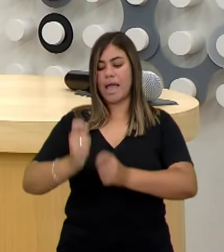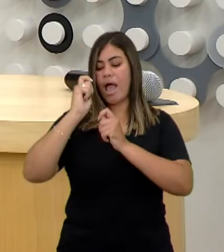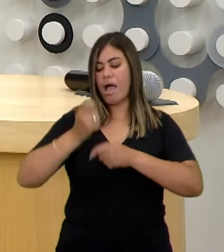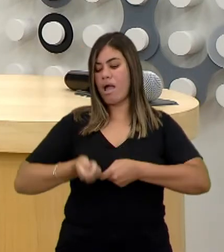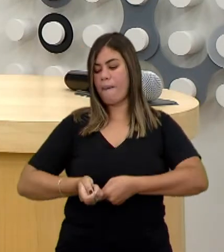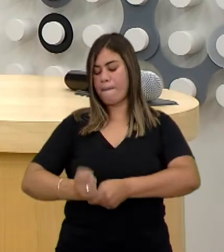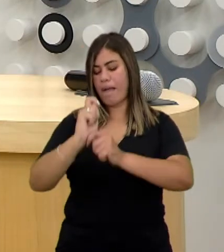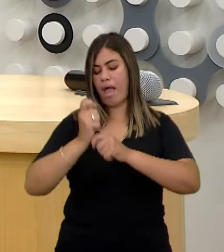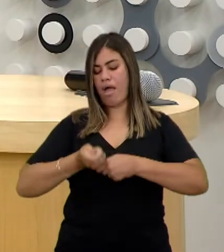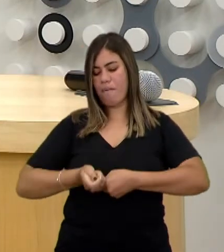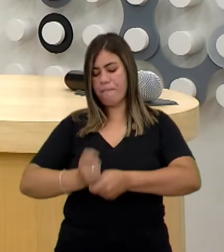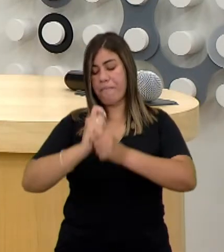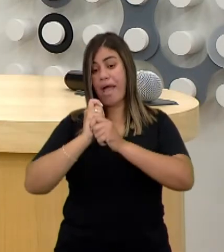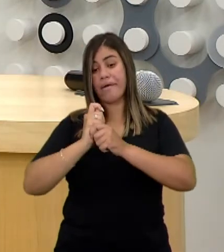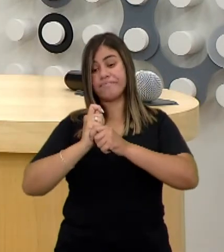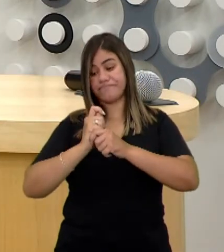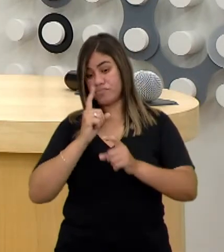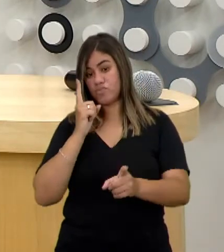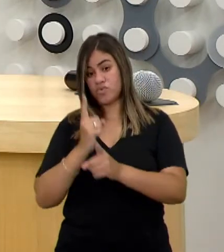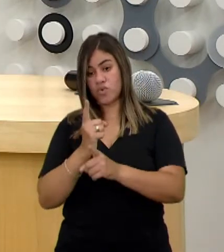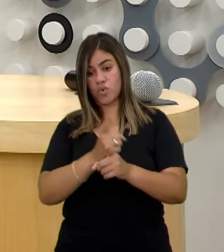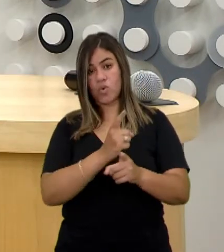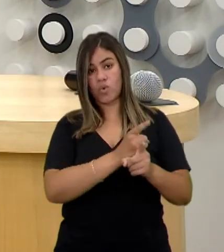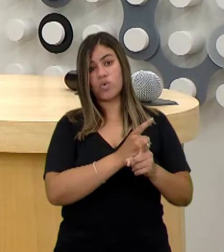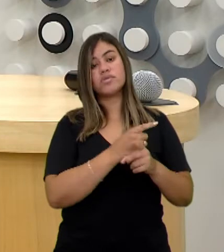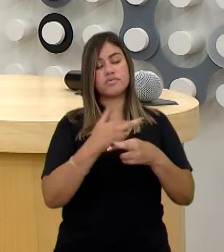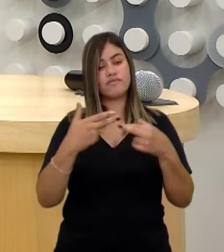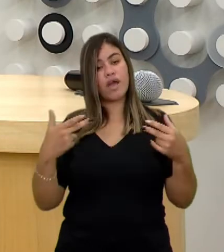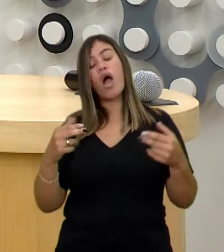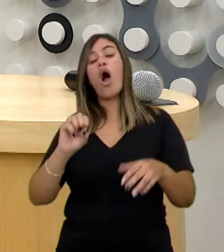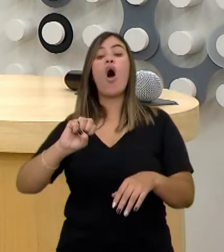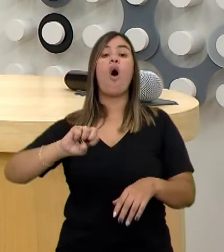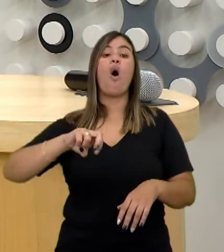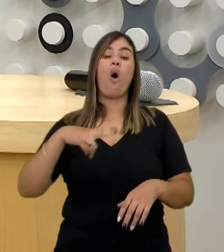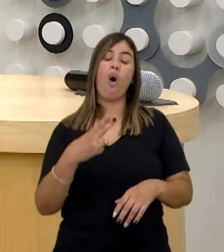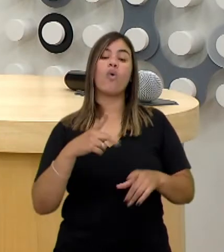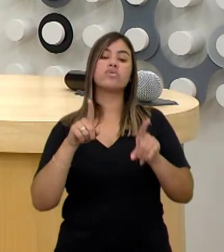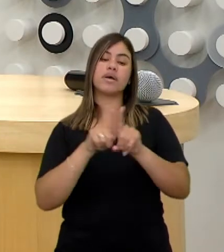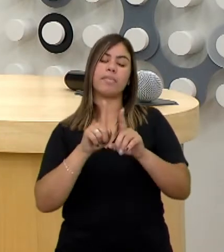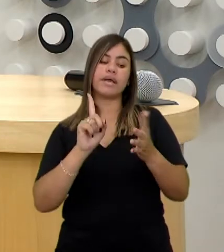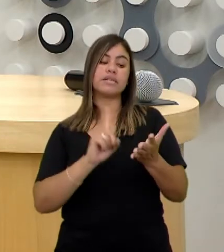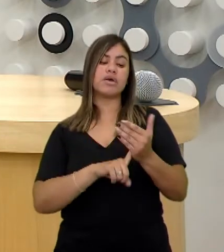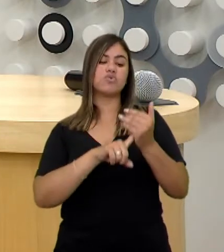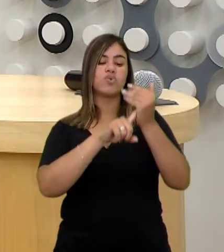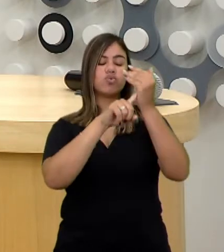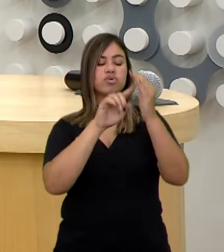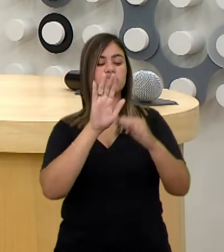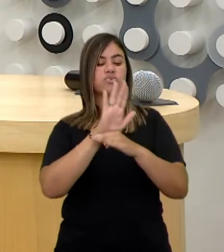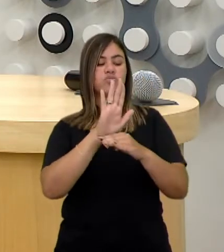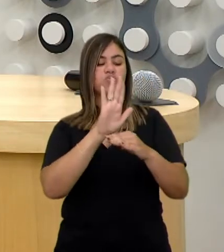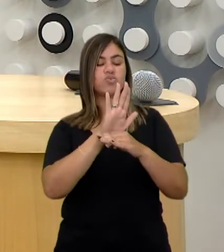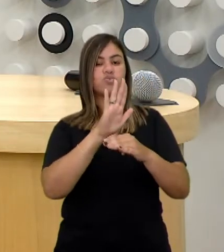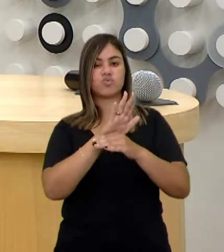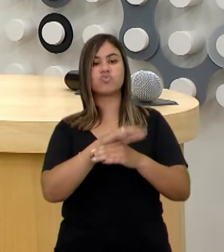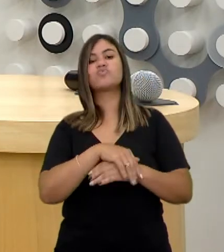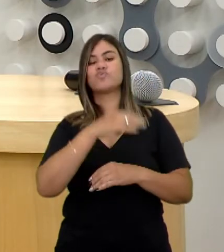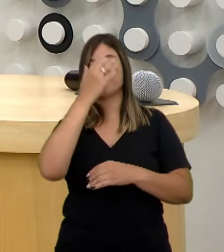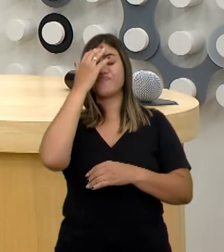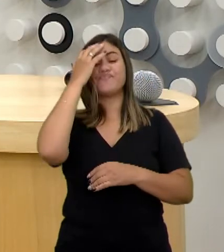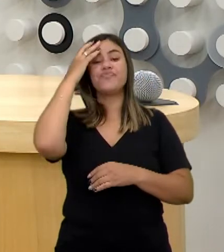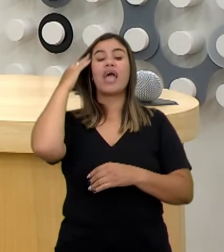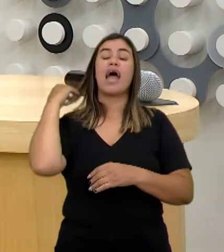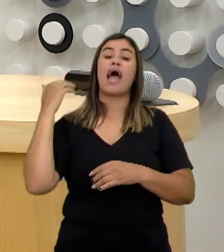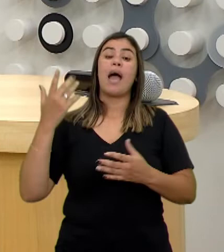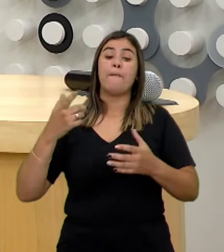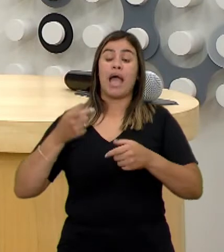de tecnologia, ou, né, perfurando aí o solo, né, que no máximo se chegou aí a 13 quilômetros, ou através